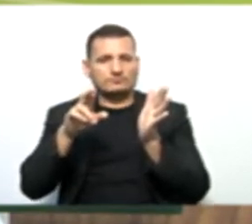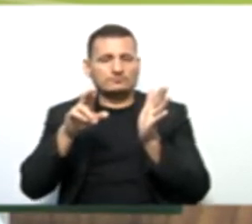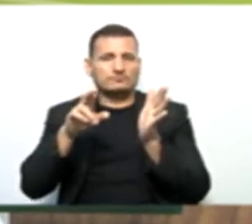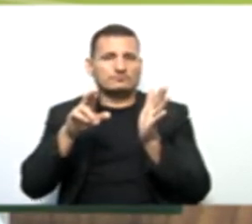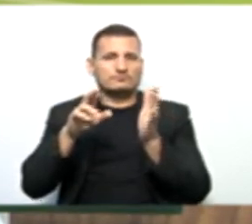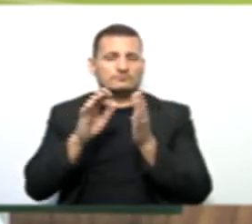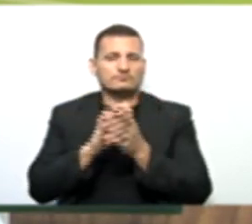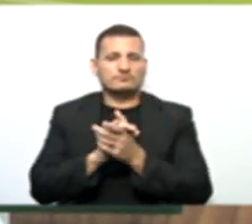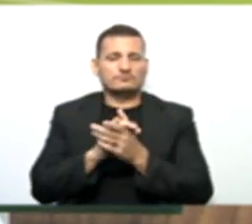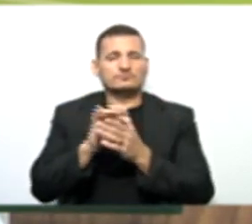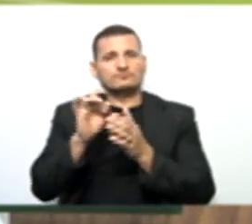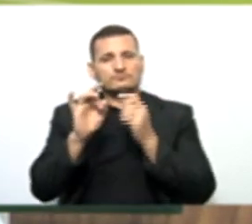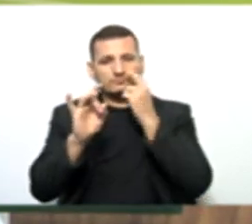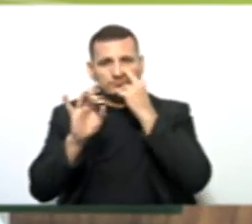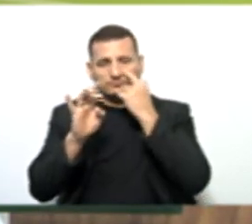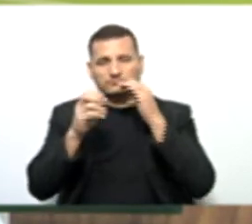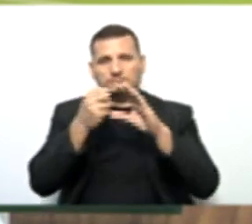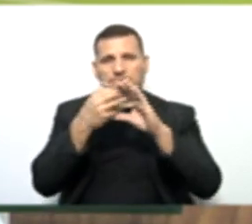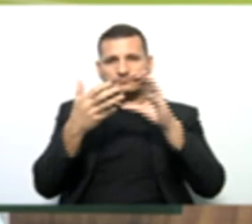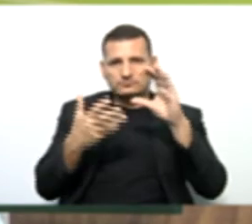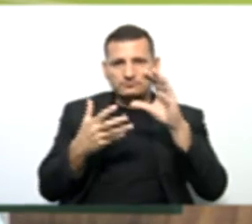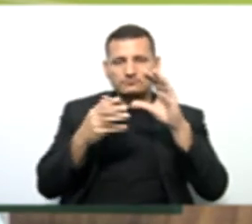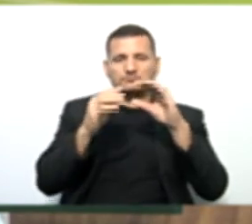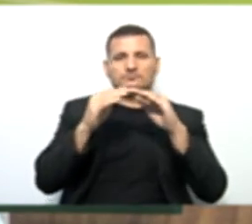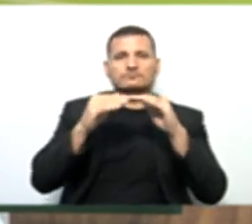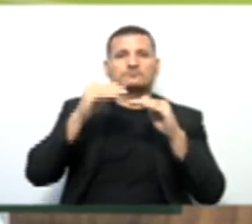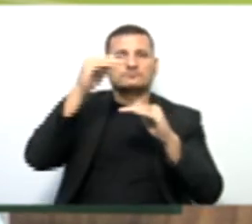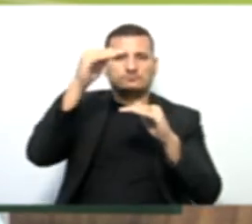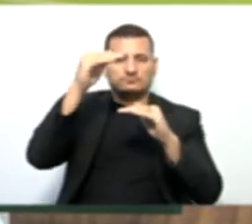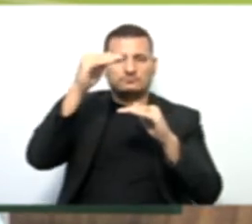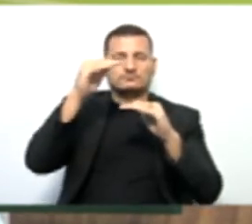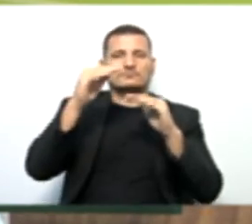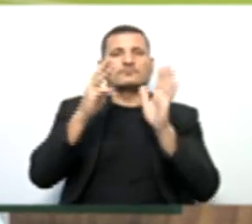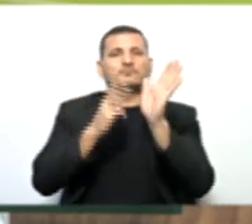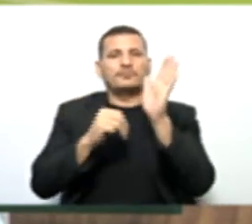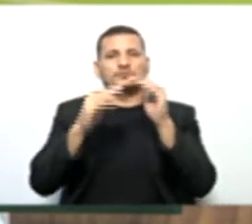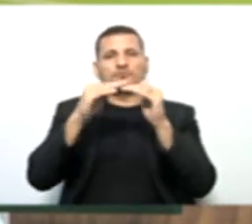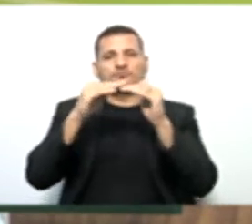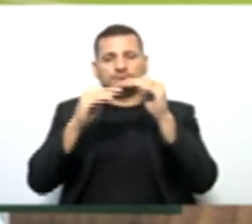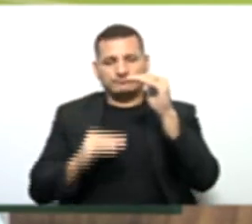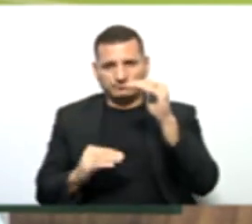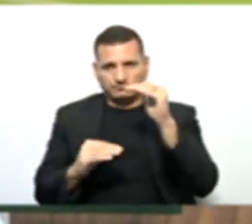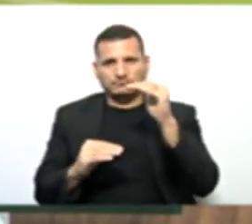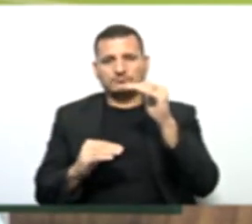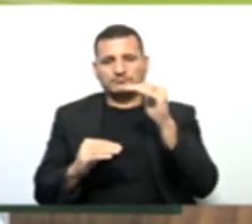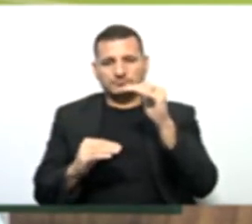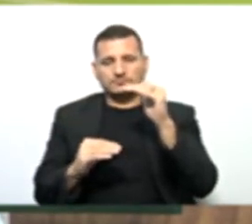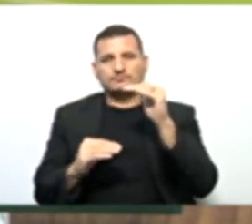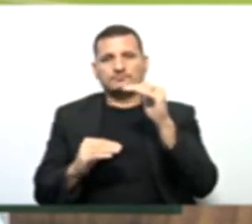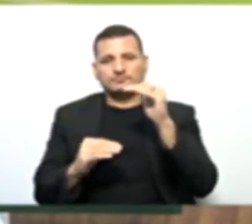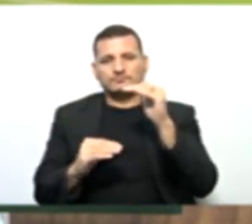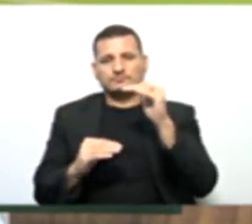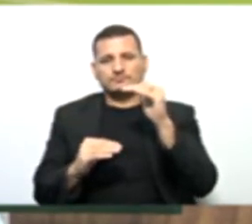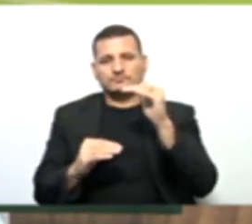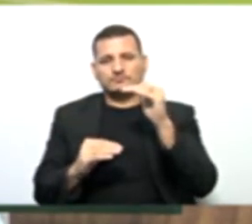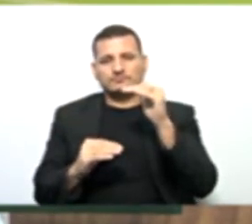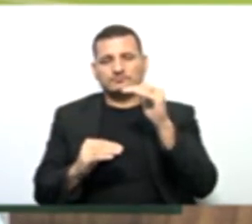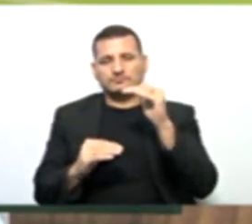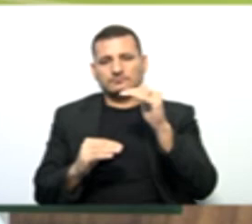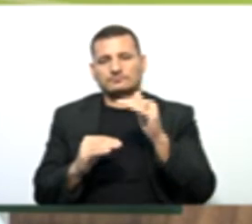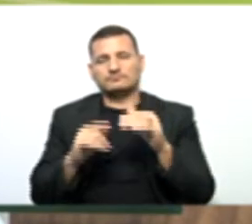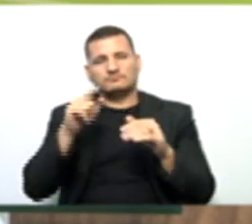as características da classe que são no construtor. Os métodos ficam fora do construtor, eles ficam ao lado. Você